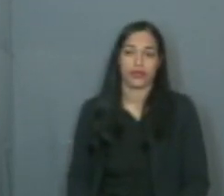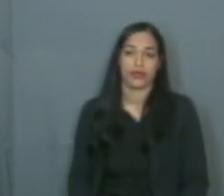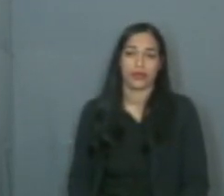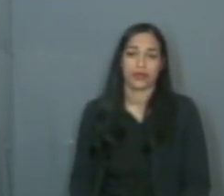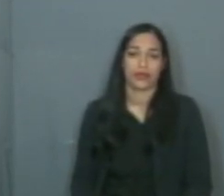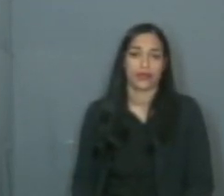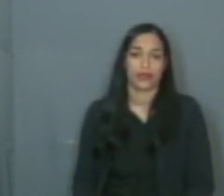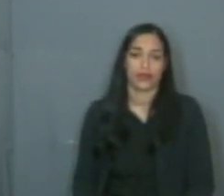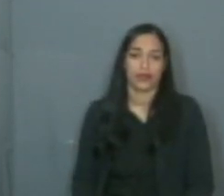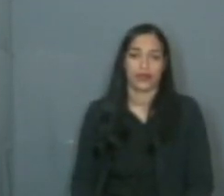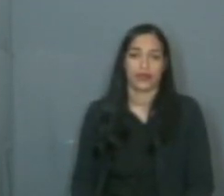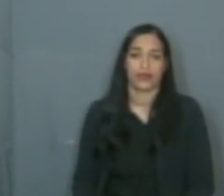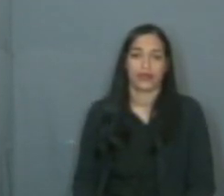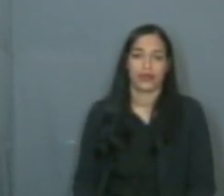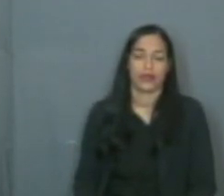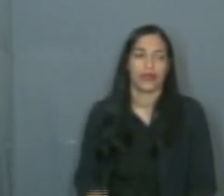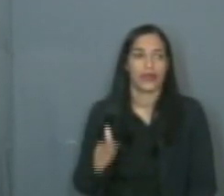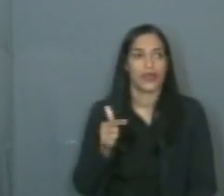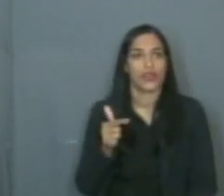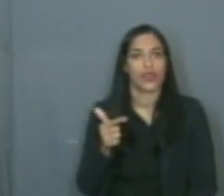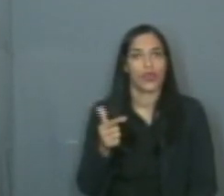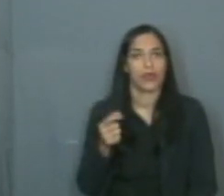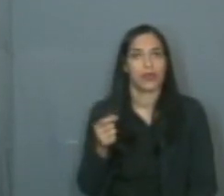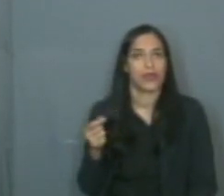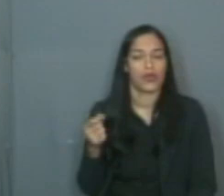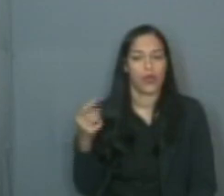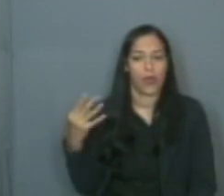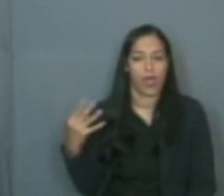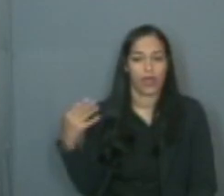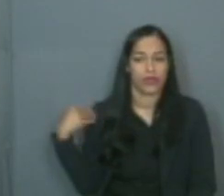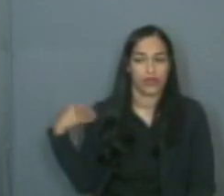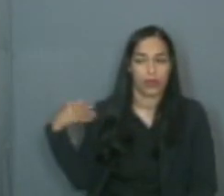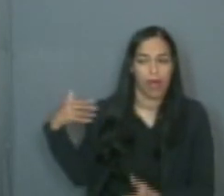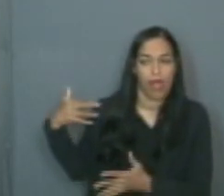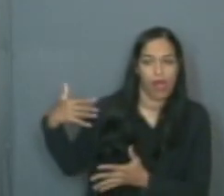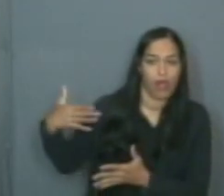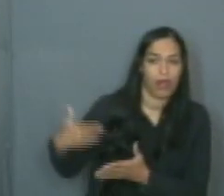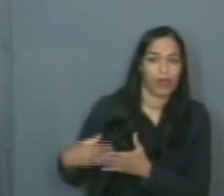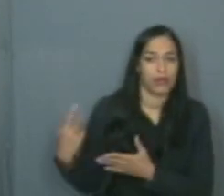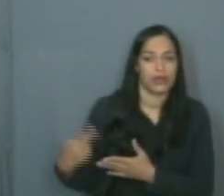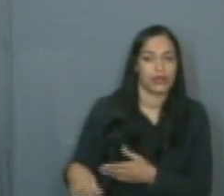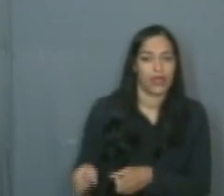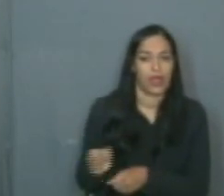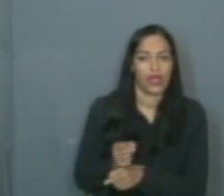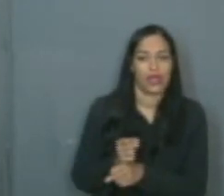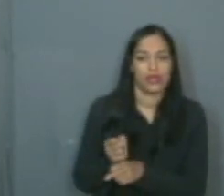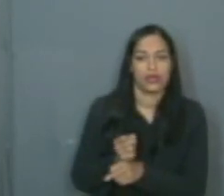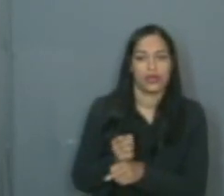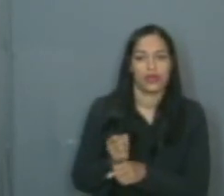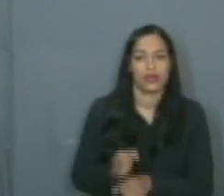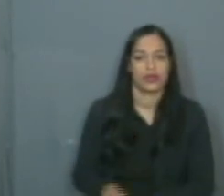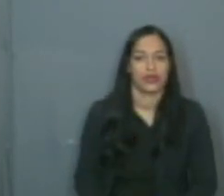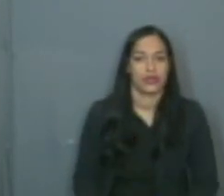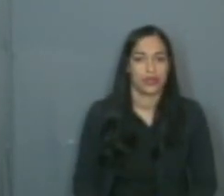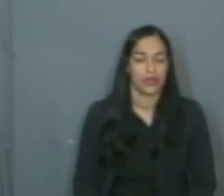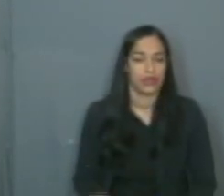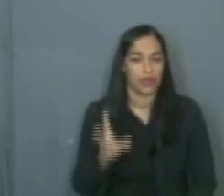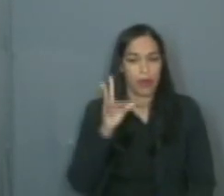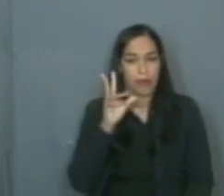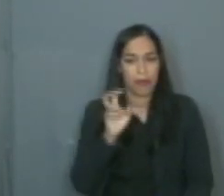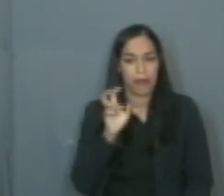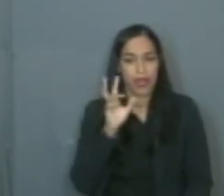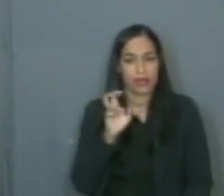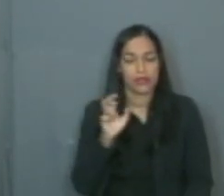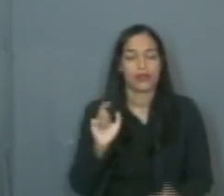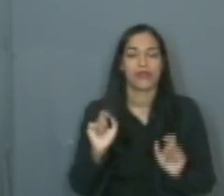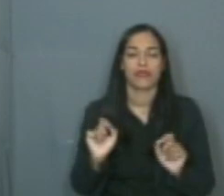já de 2004 para cá, são vários anos. E eu estou percebendo